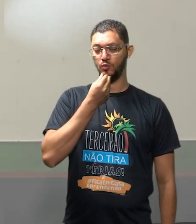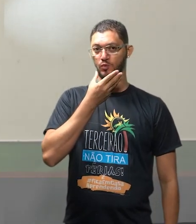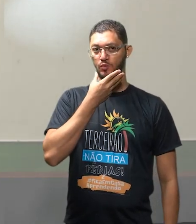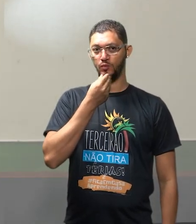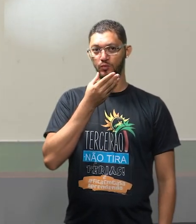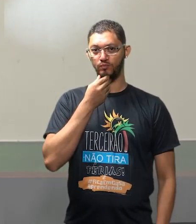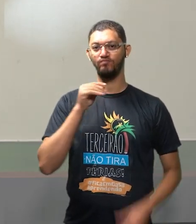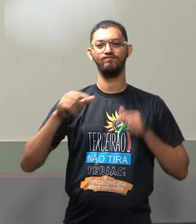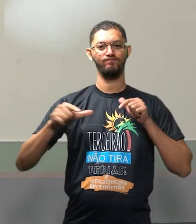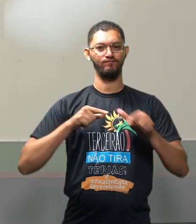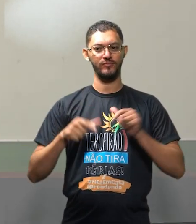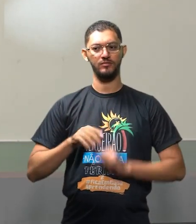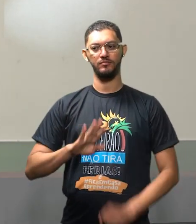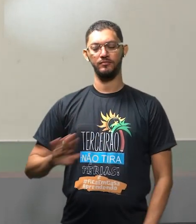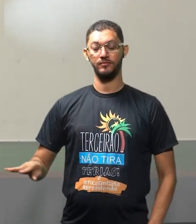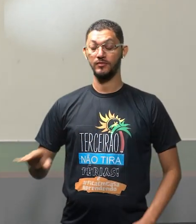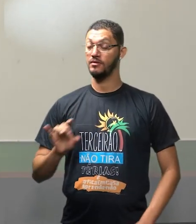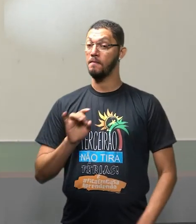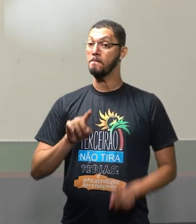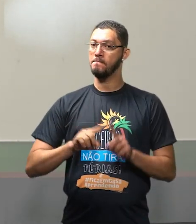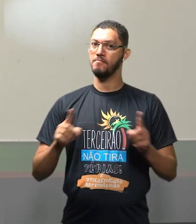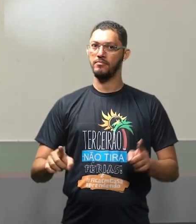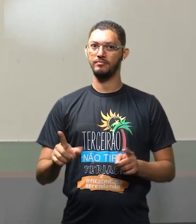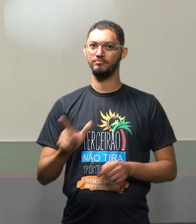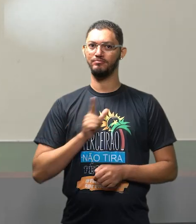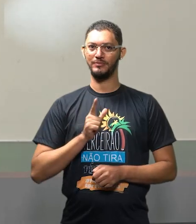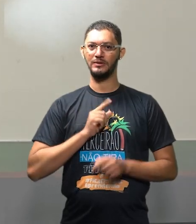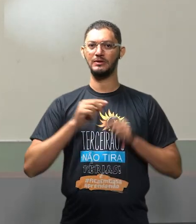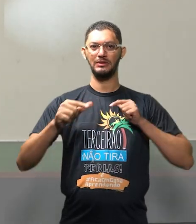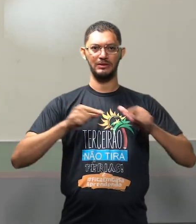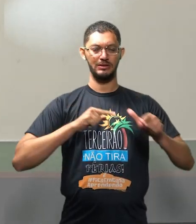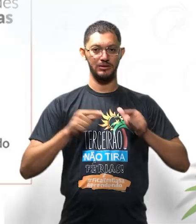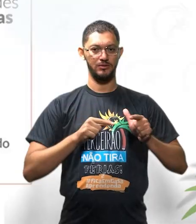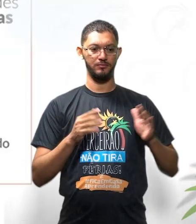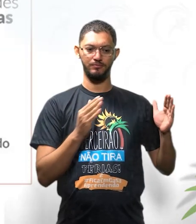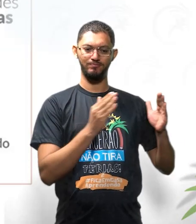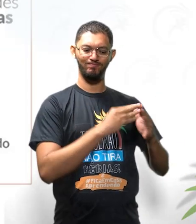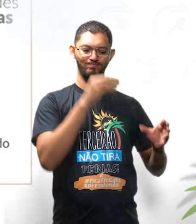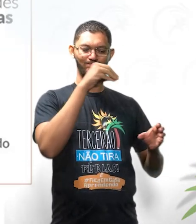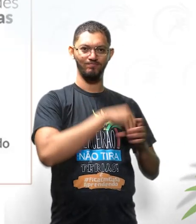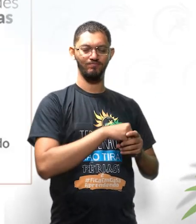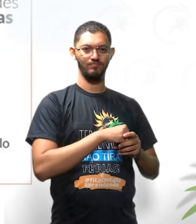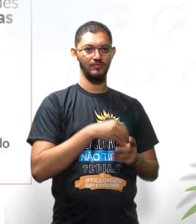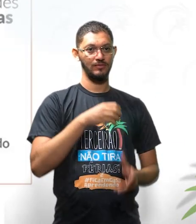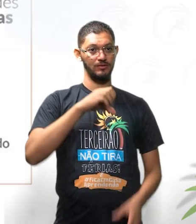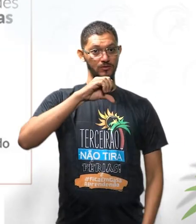condições de trabalho. Só que, quando se trata do trabalho doméstico,